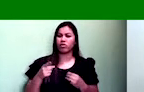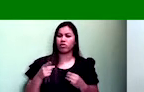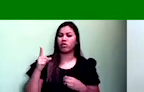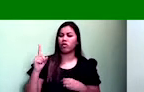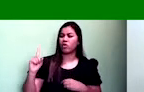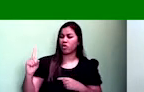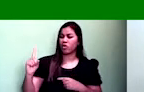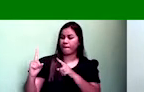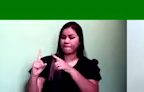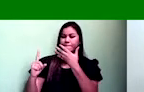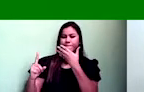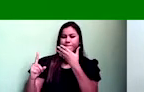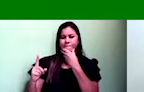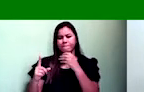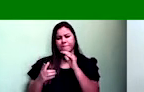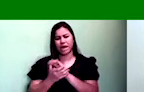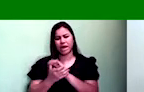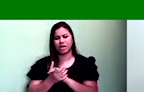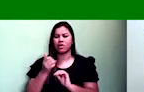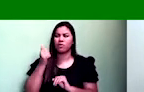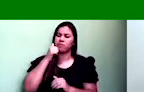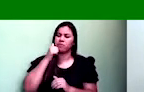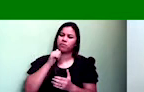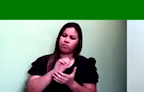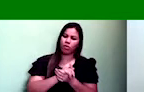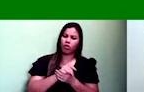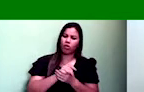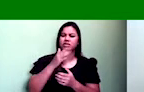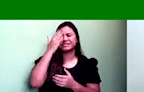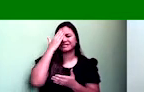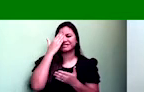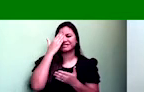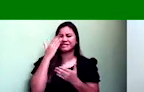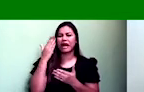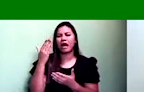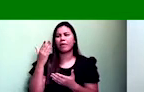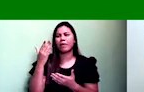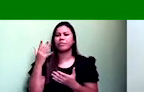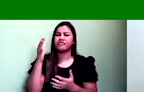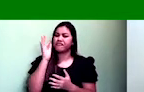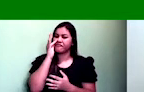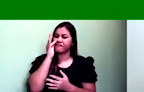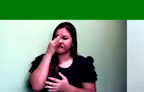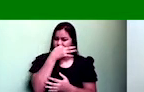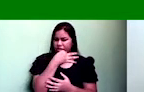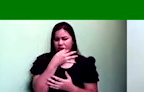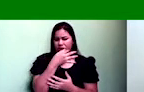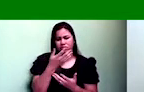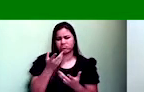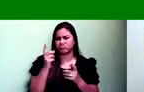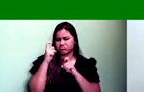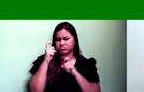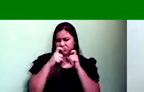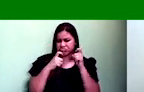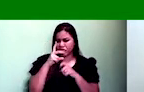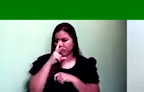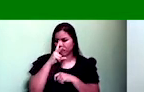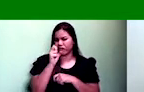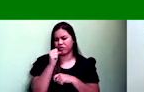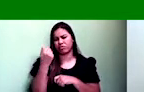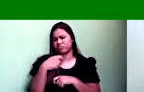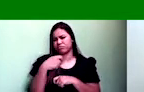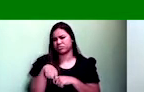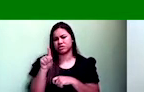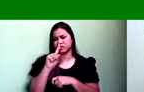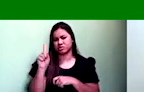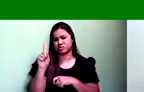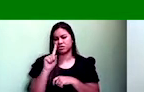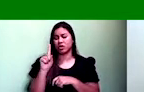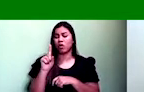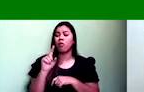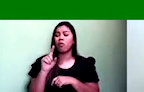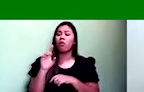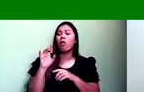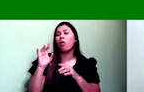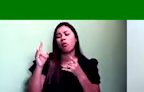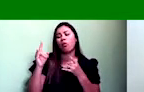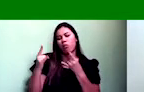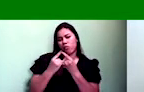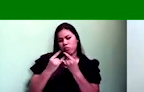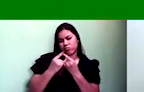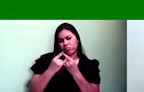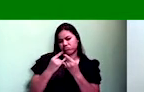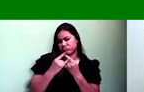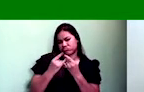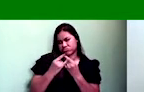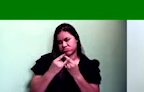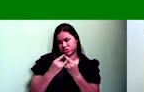parceiro. Quem tem parceiro que mantém relações sexuais com outras pessoas, sem camisinha. É aquela velha história